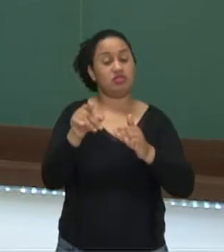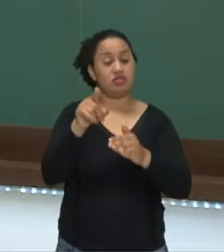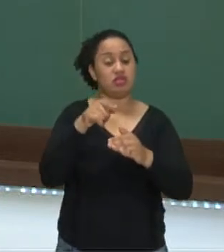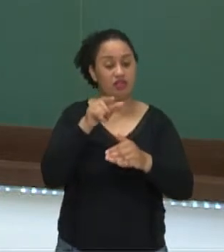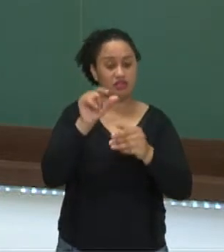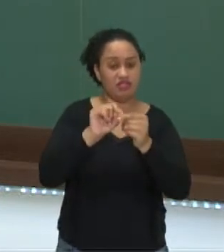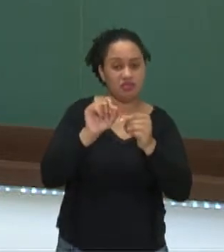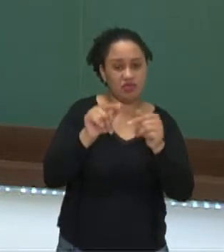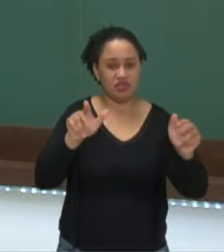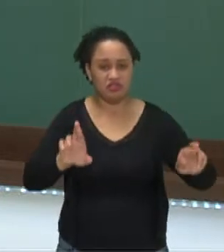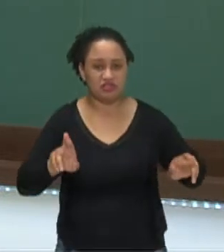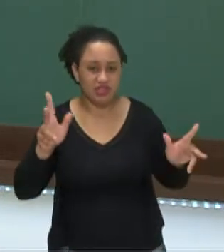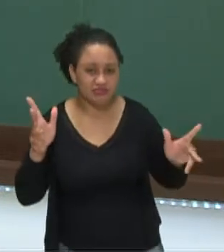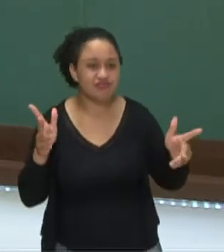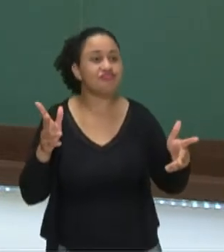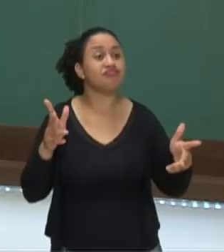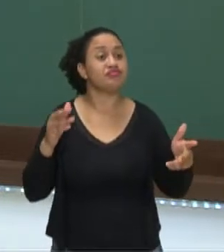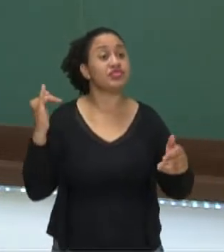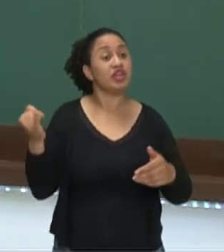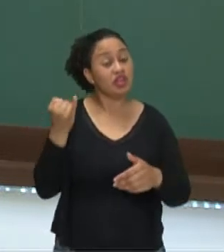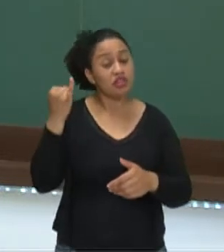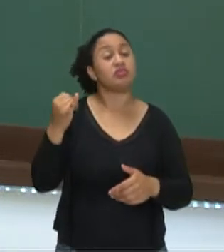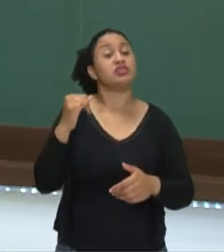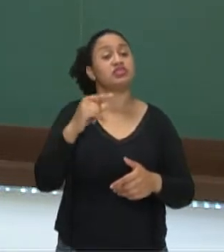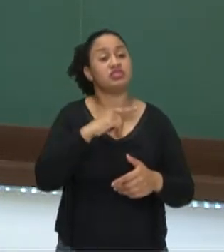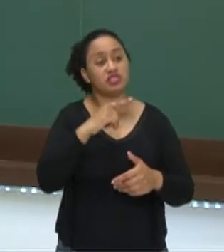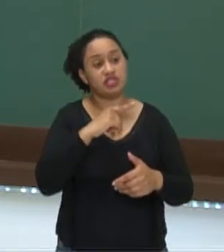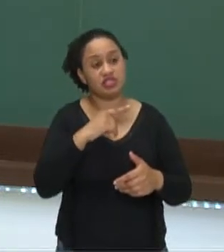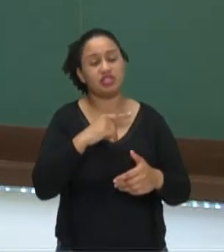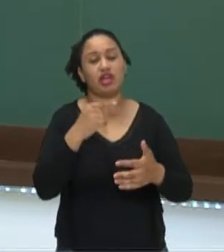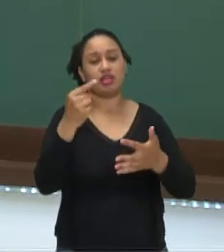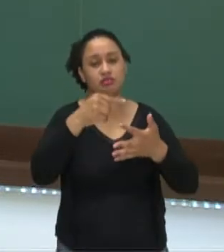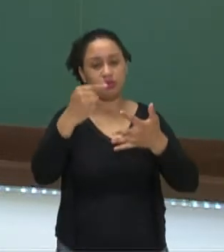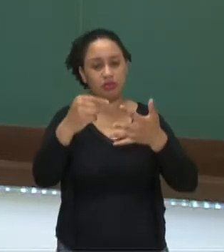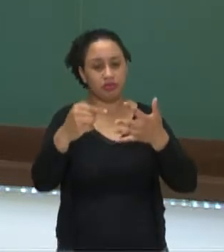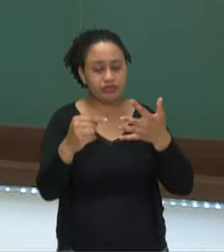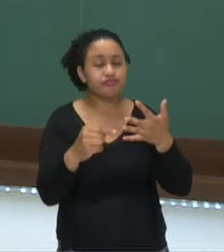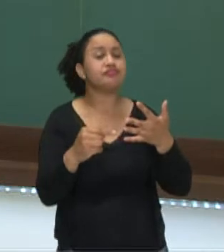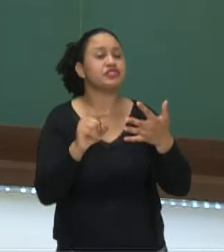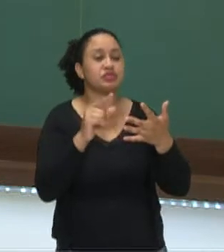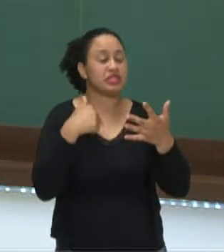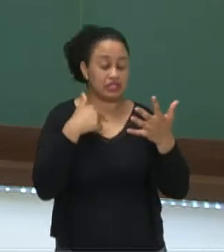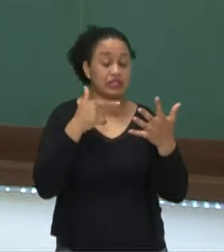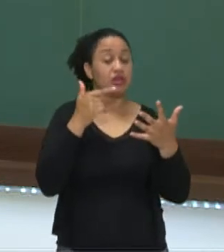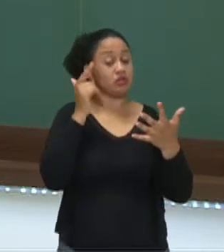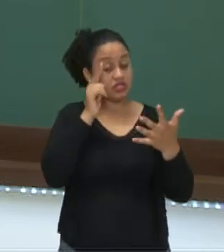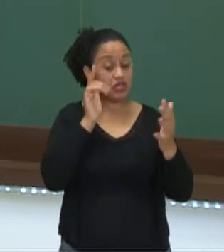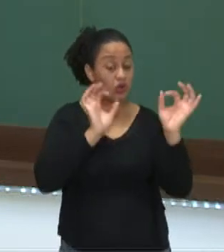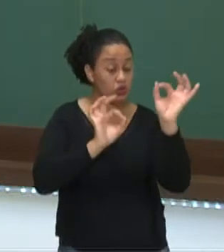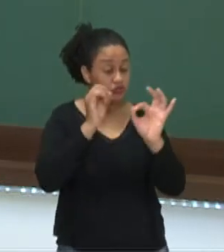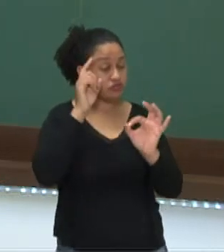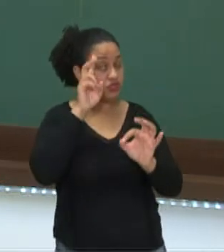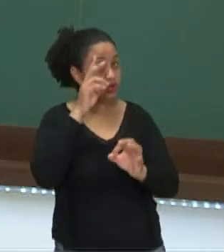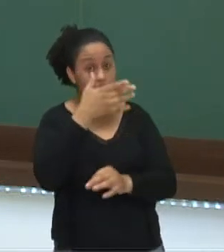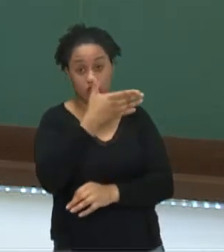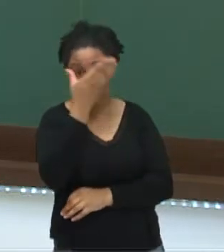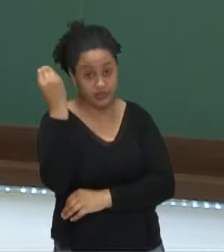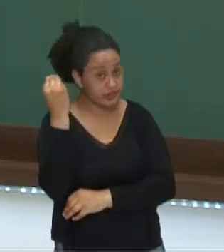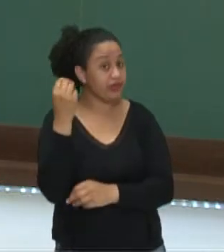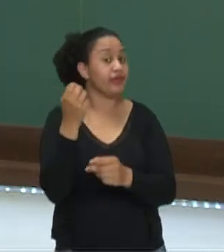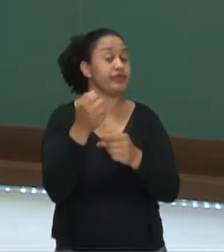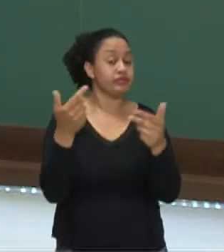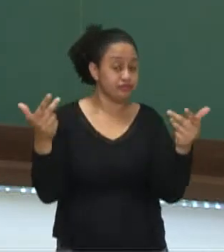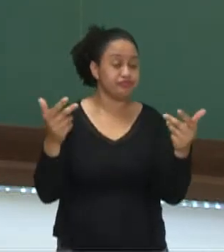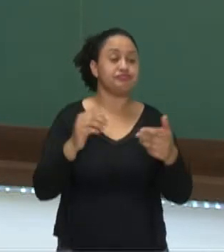uma atividade diferente? É importante que isso entre ali também nas suas anotações, para que você não se perca, não esqueça, não perca os